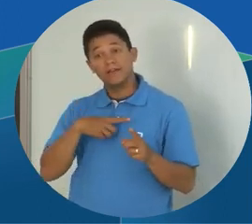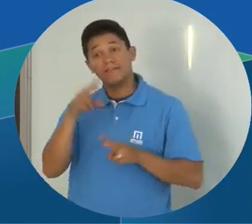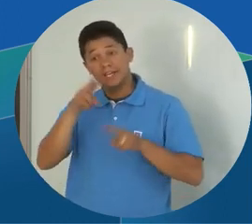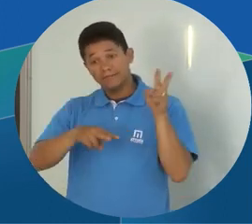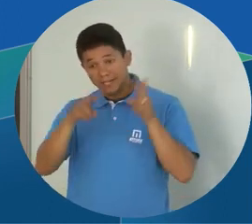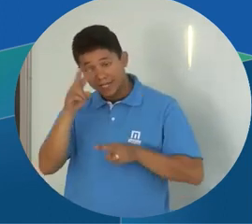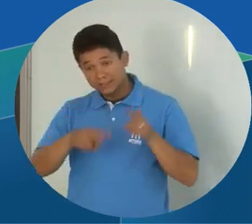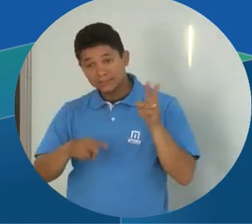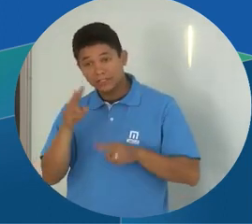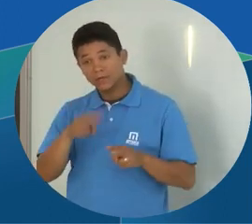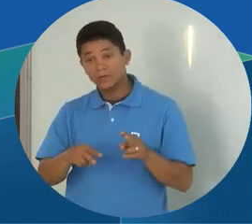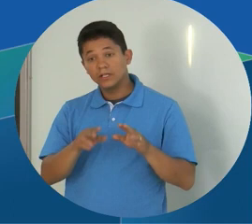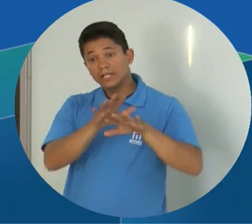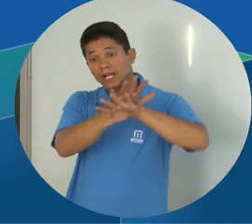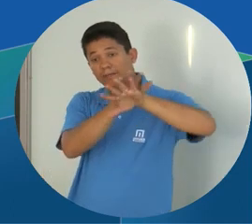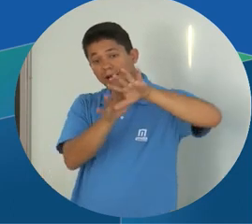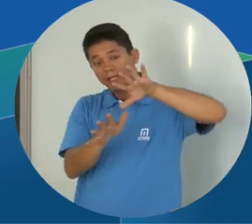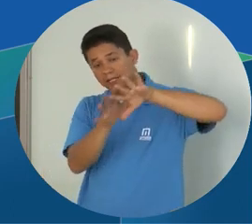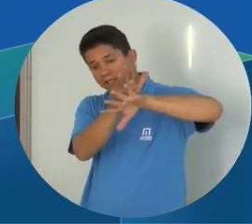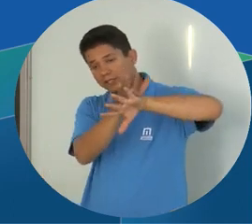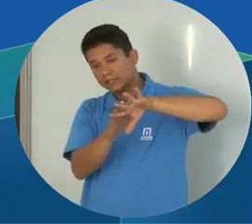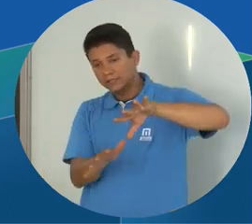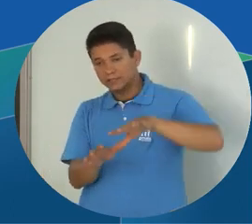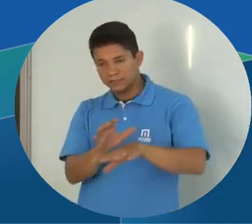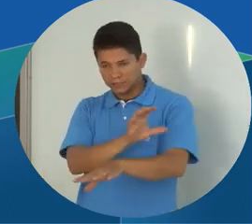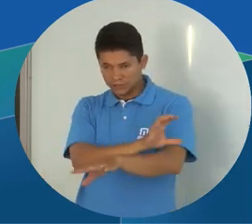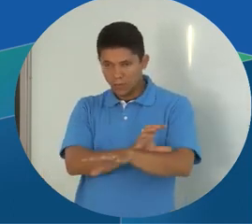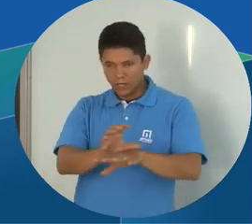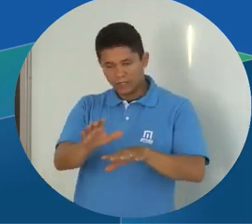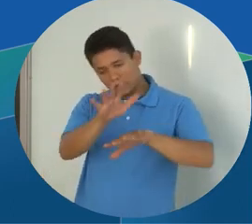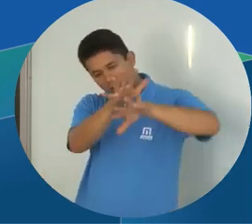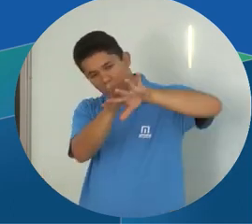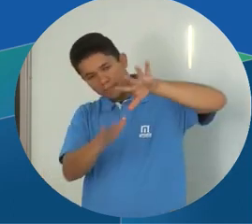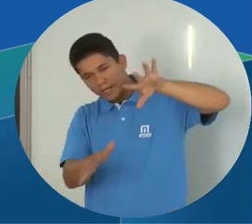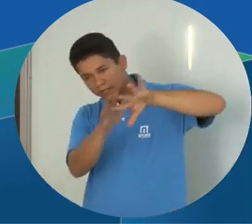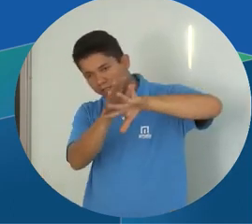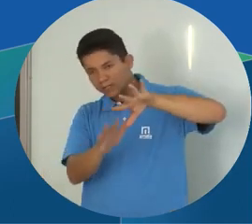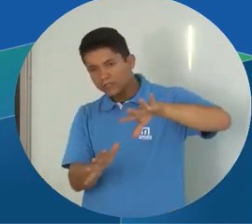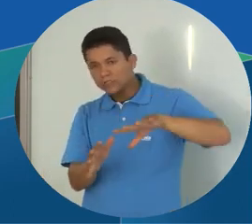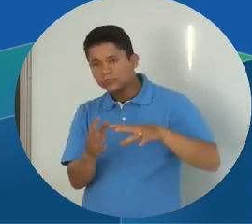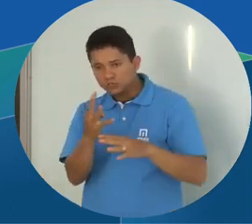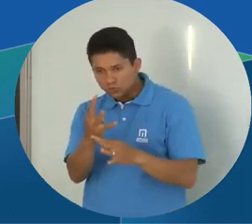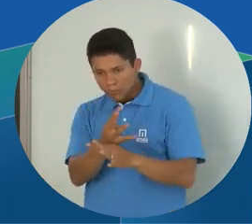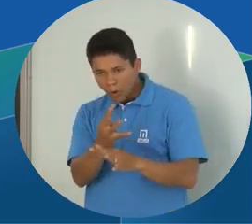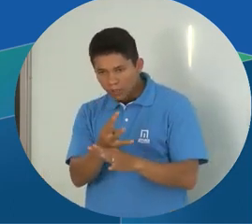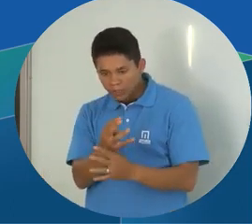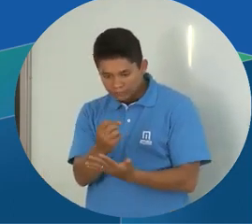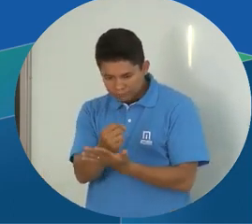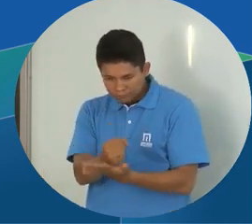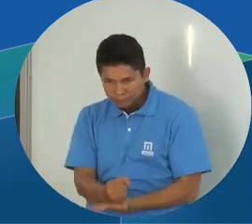mais superficial de concreto, se ela aguentaria esse peso adicional